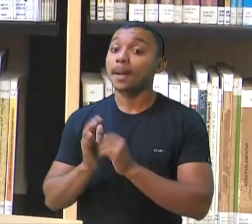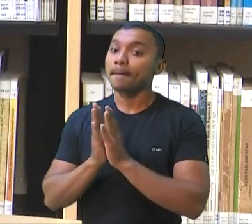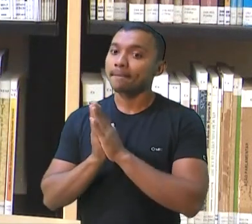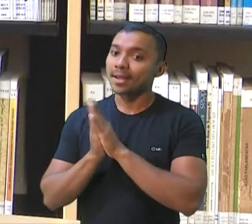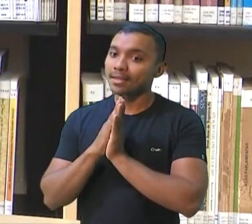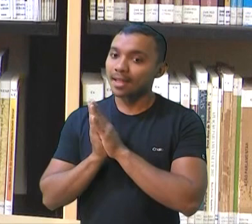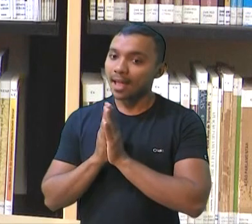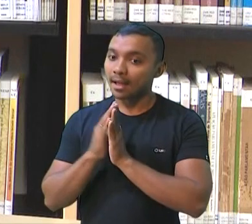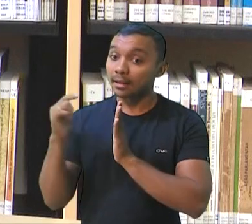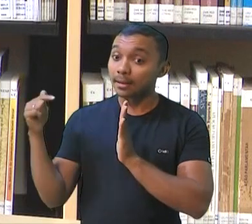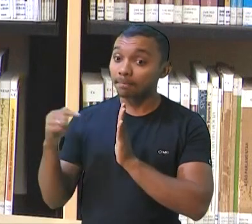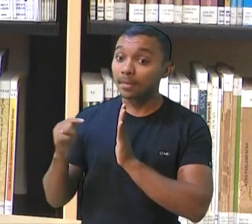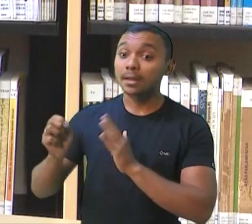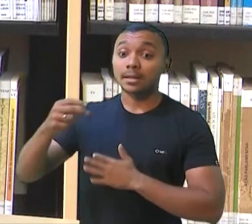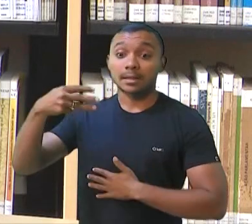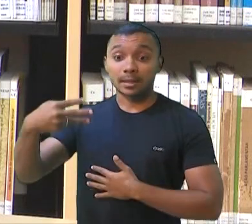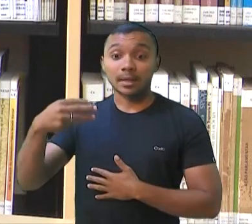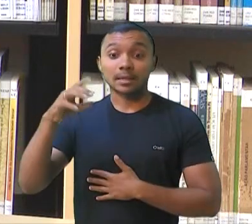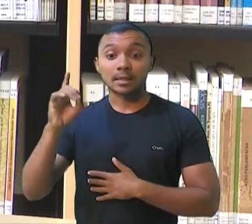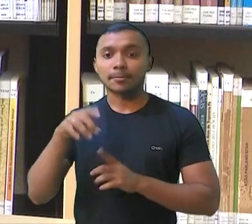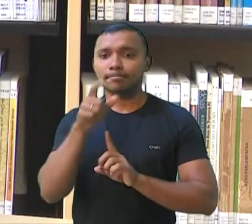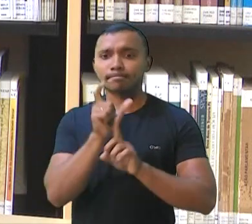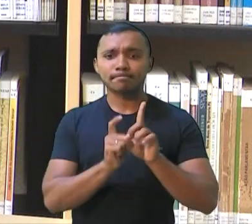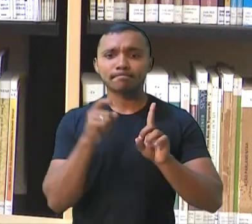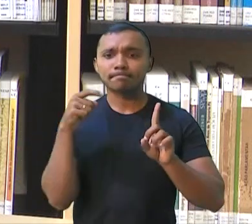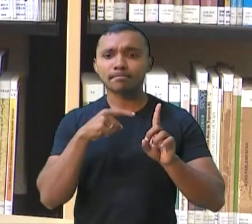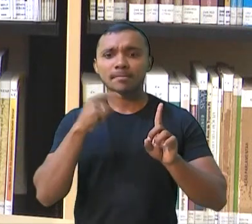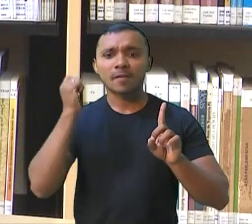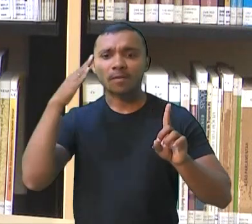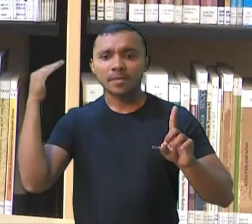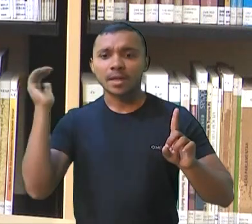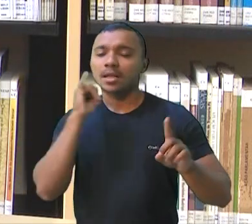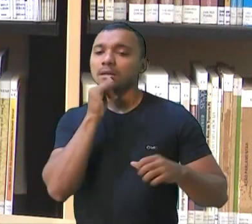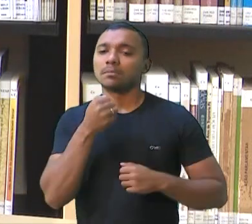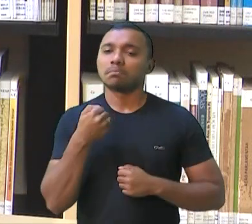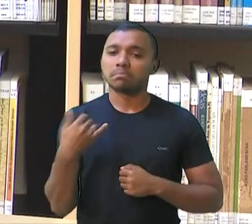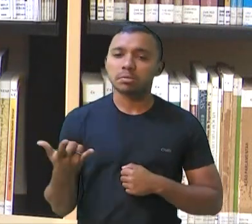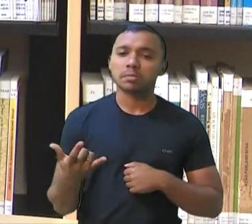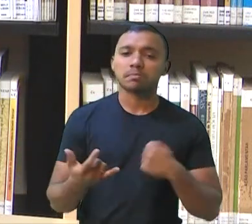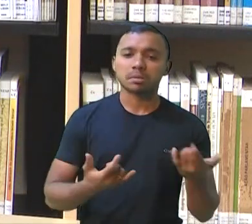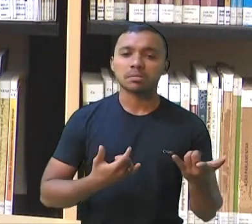3D dos personagens clássicos, dos personagens da época do Homem-Aranha atualmente